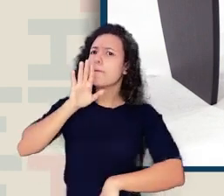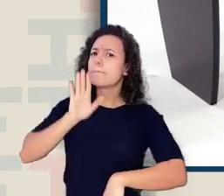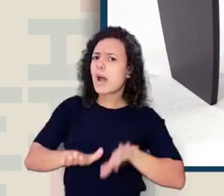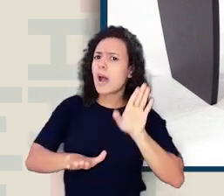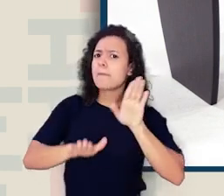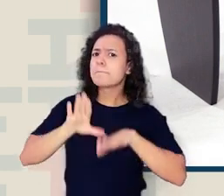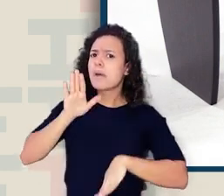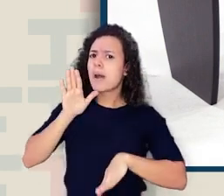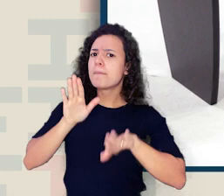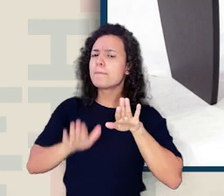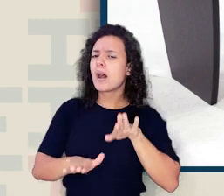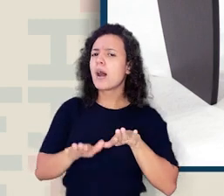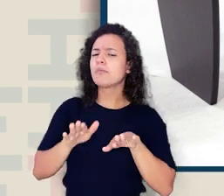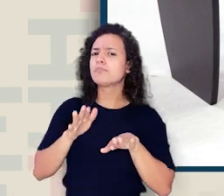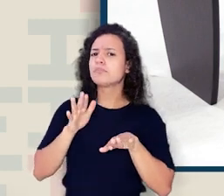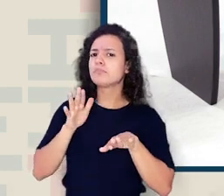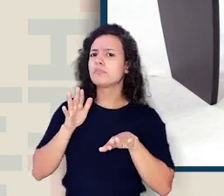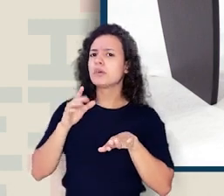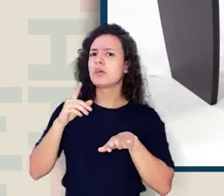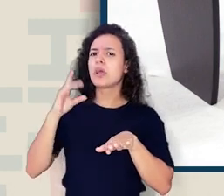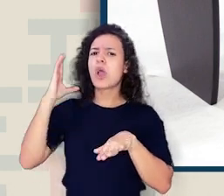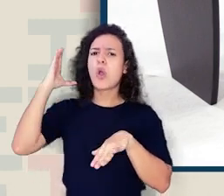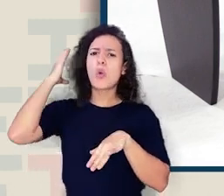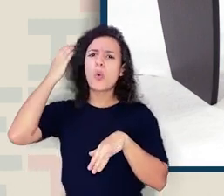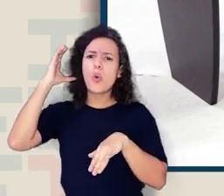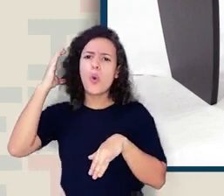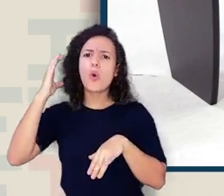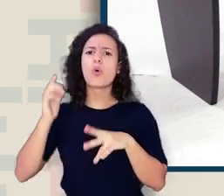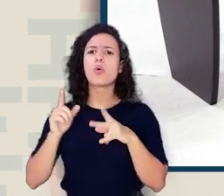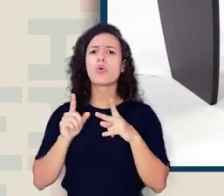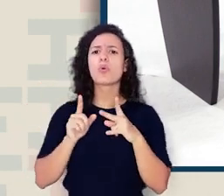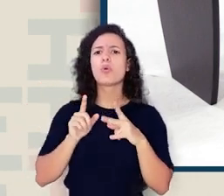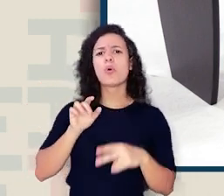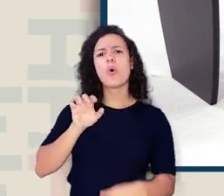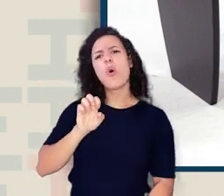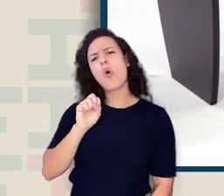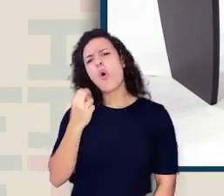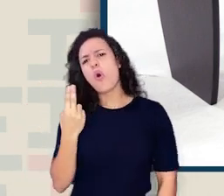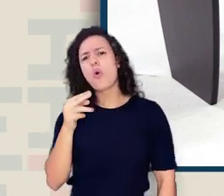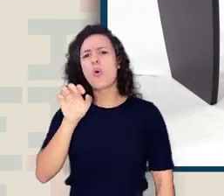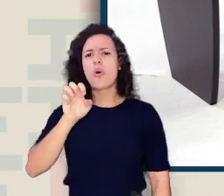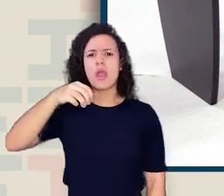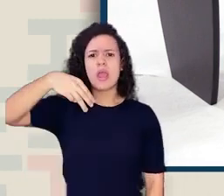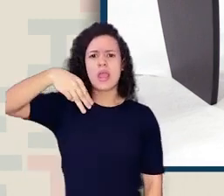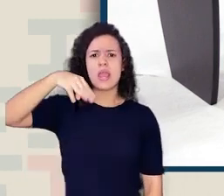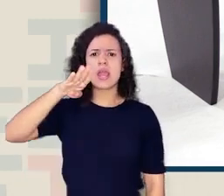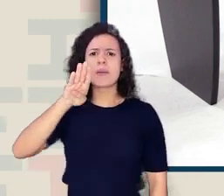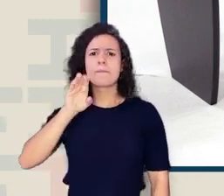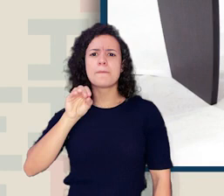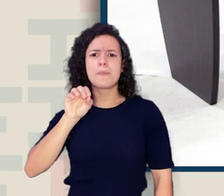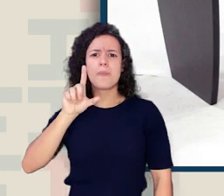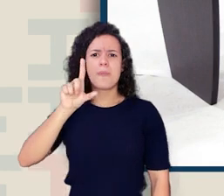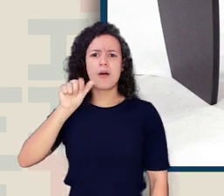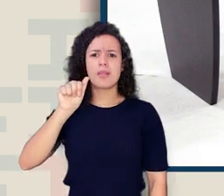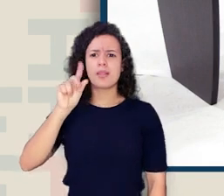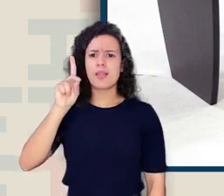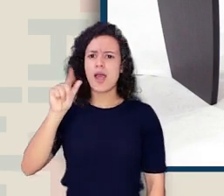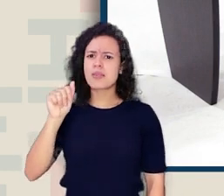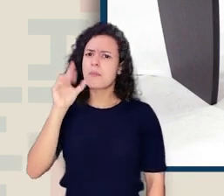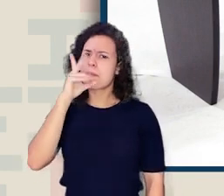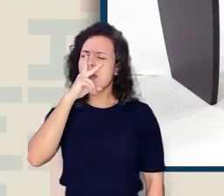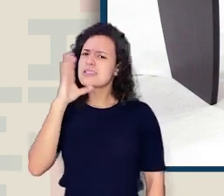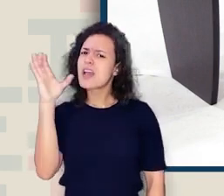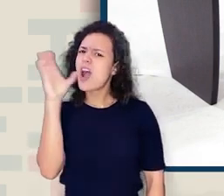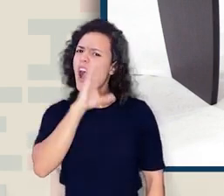você fazia um toque no sentido de como se fosse um coco, uma embolada no tambor, em um andamento que